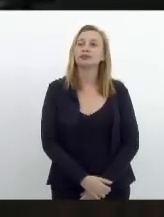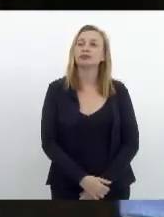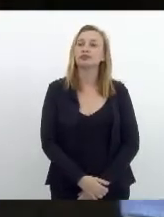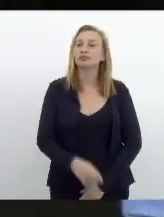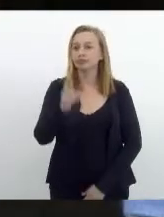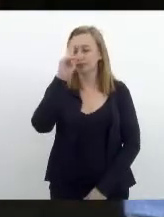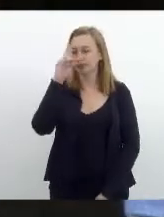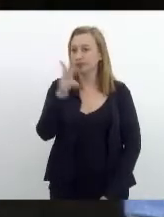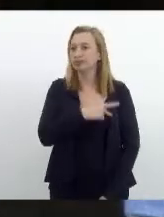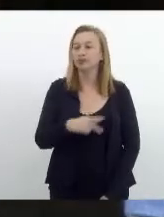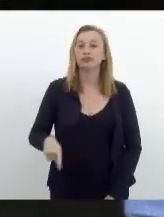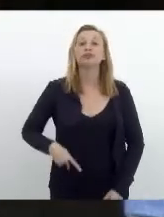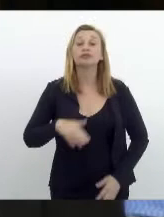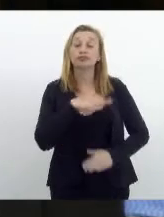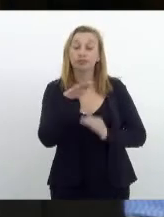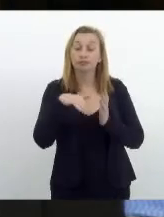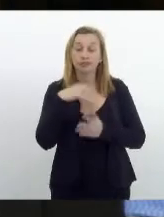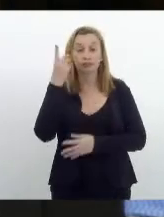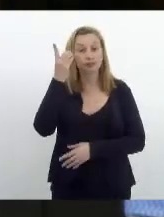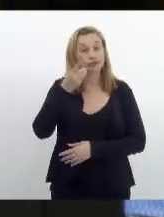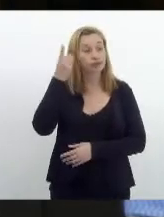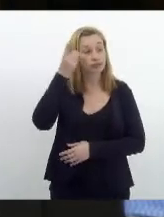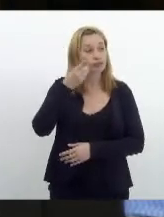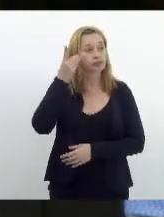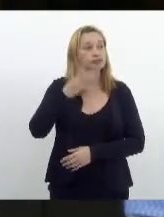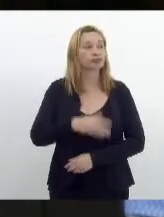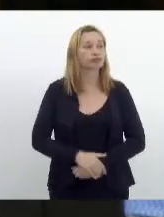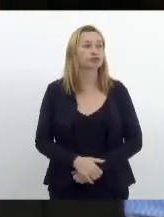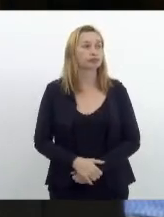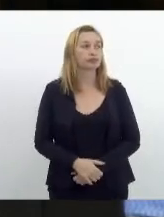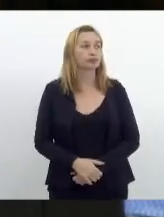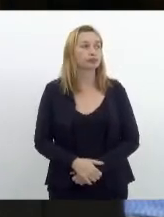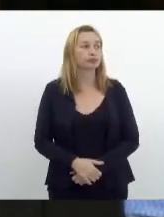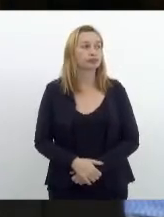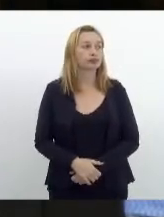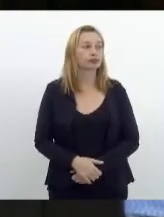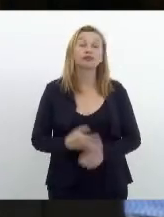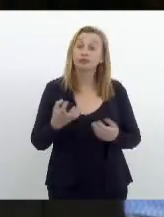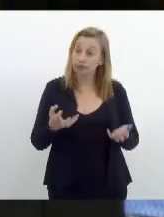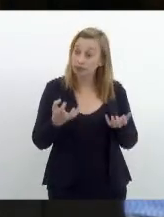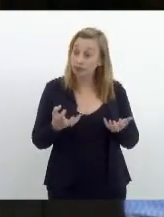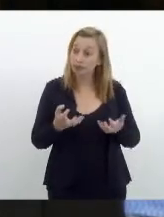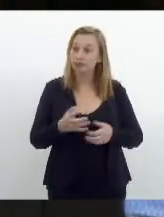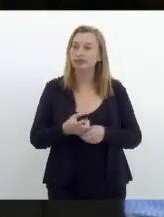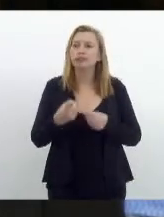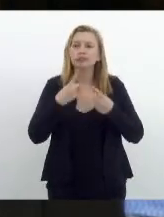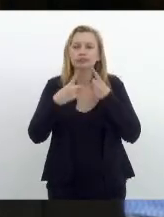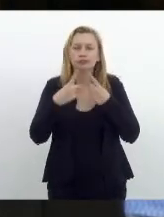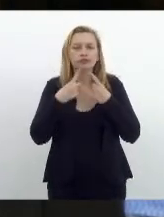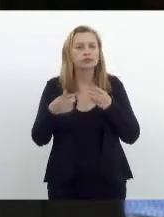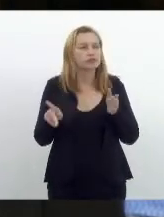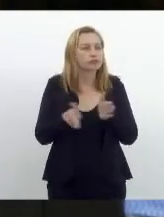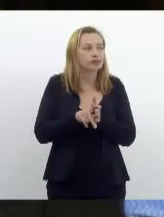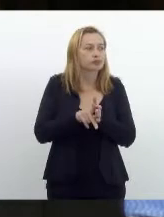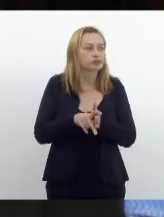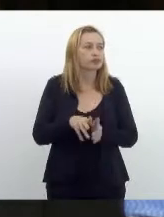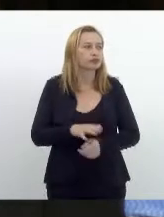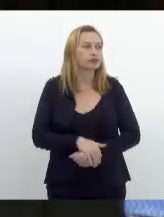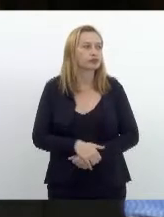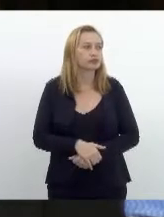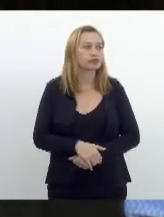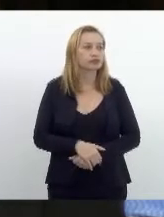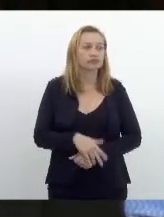Senhor presidente, senhoras deputadas, senhores deputados, eu quero discutir esse projeto